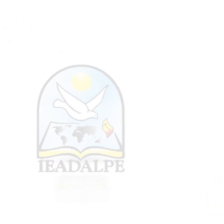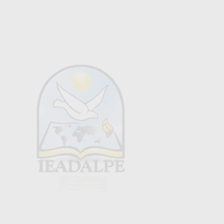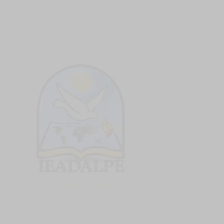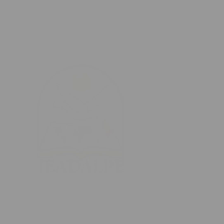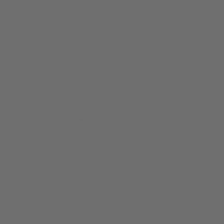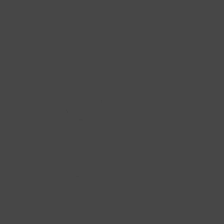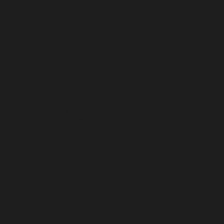Deus